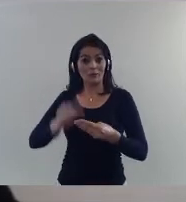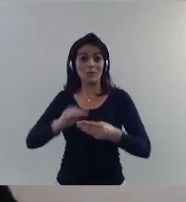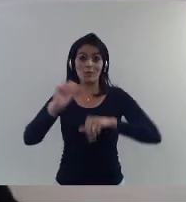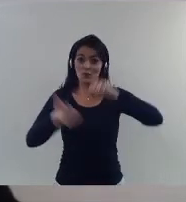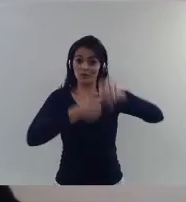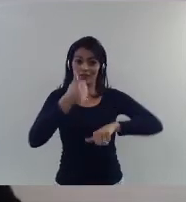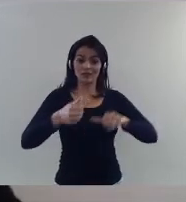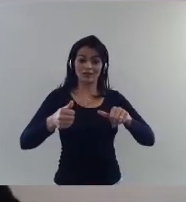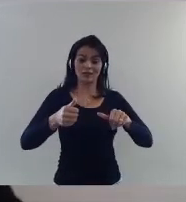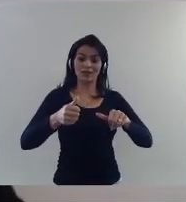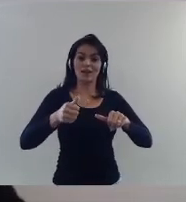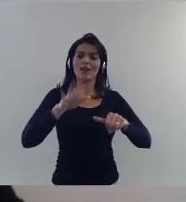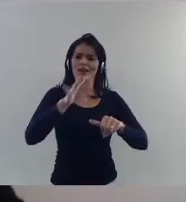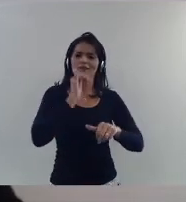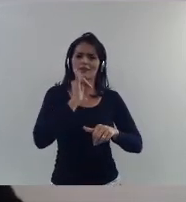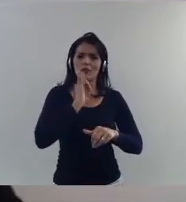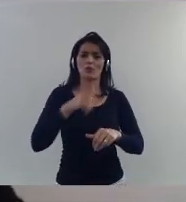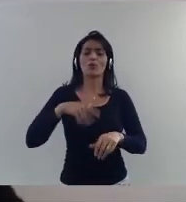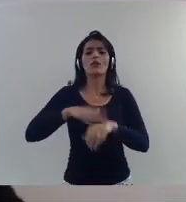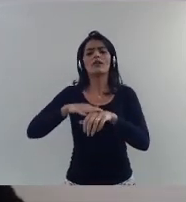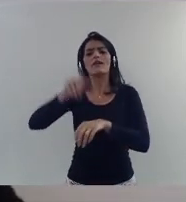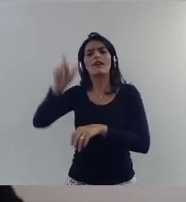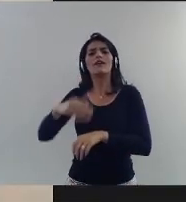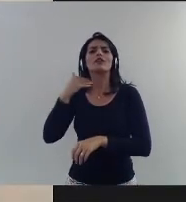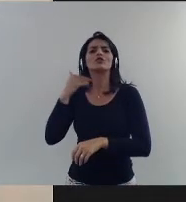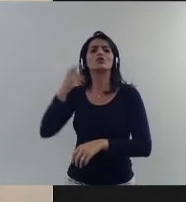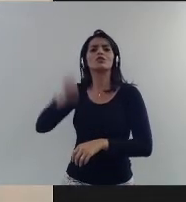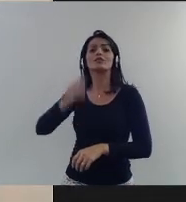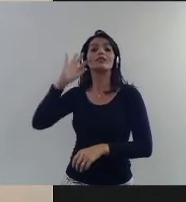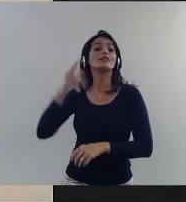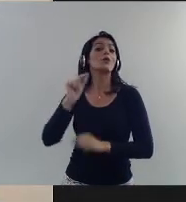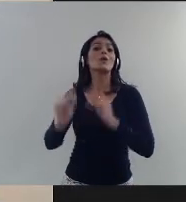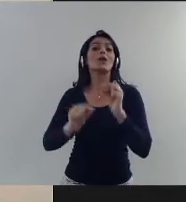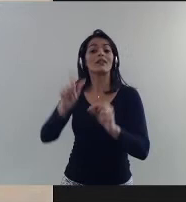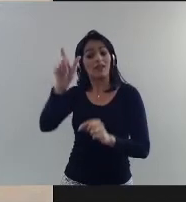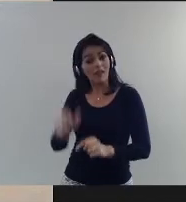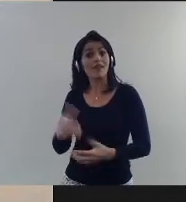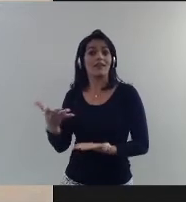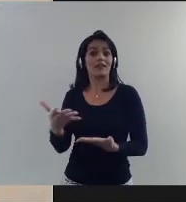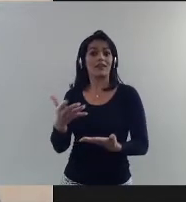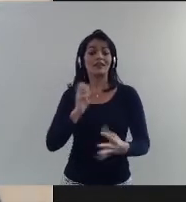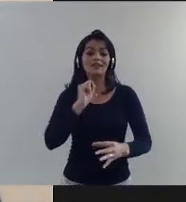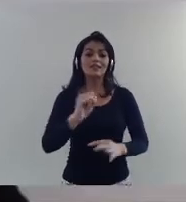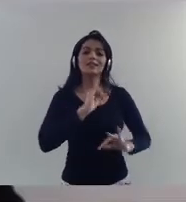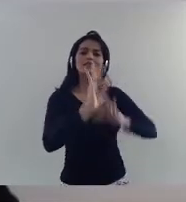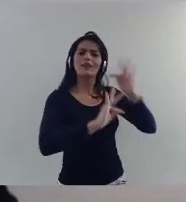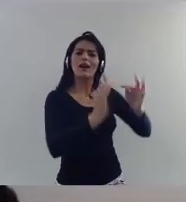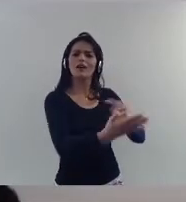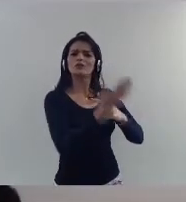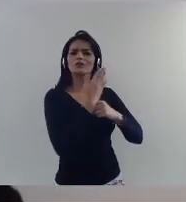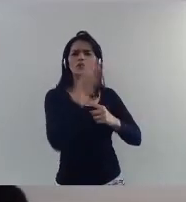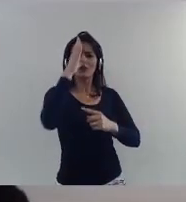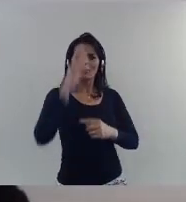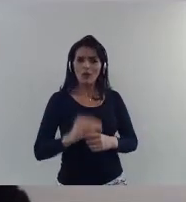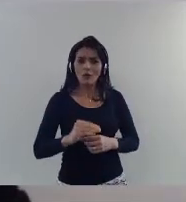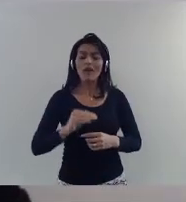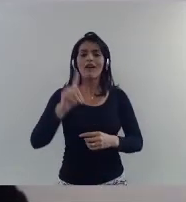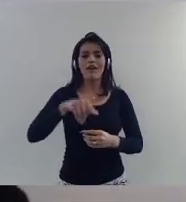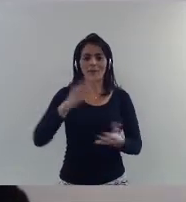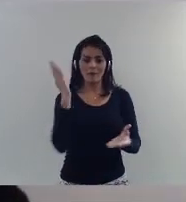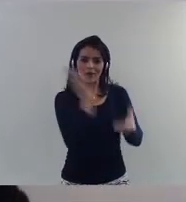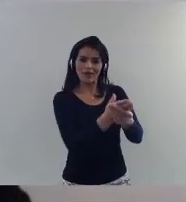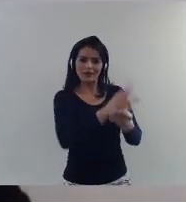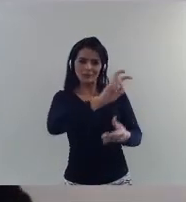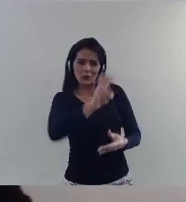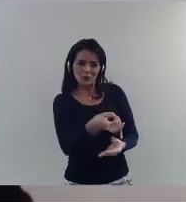é inconstitucional. De quem é essa decisão? É dele, concorda? É dele. Se a tecnologia nos ajudar a entender que aqueles 5.000 processos falam